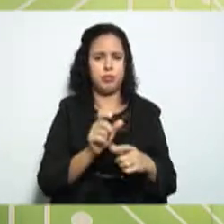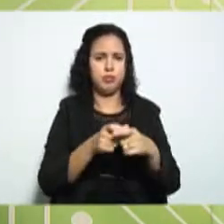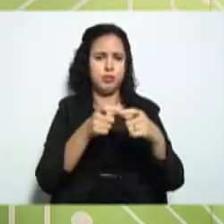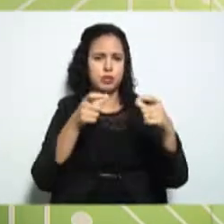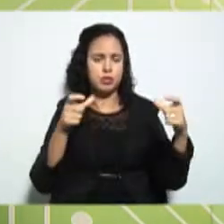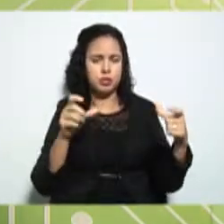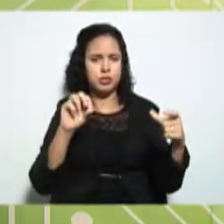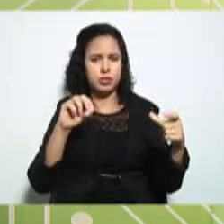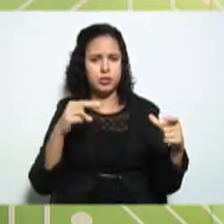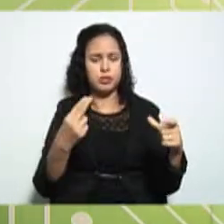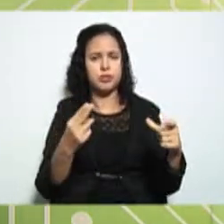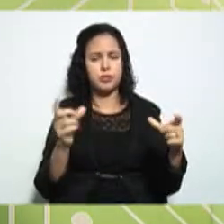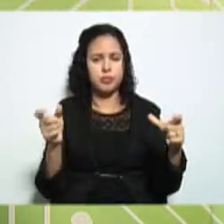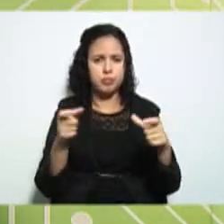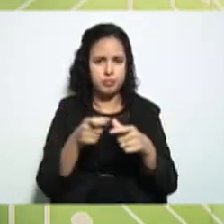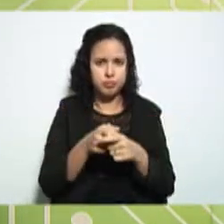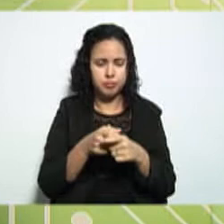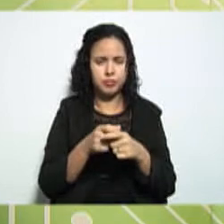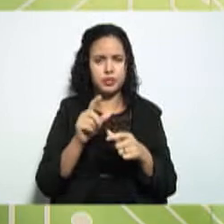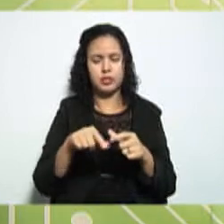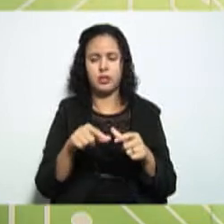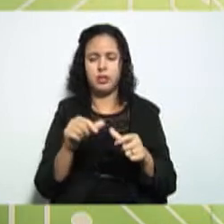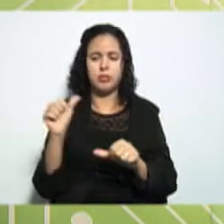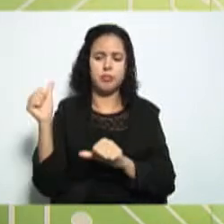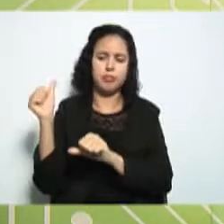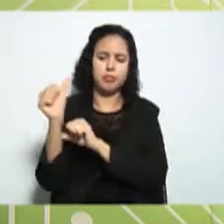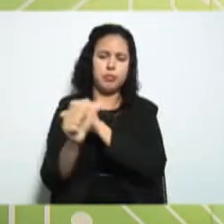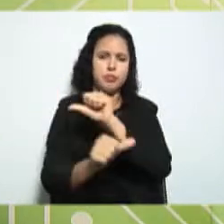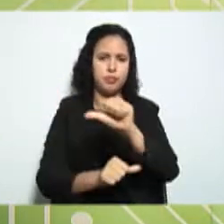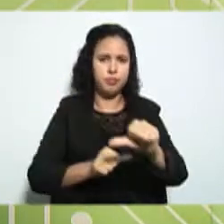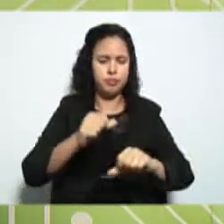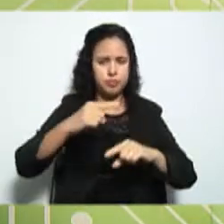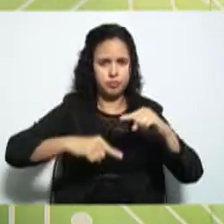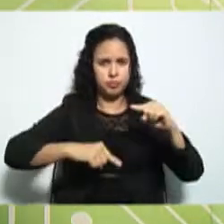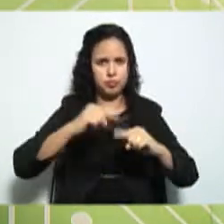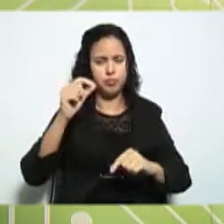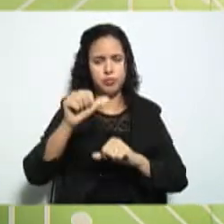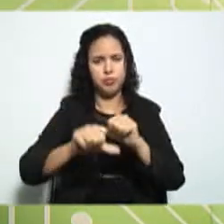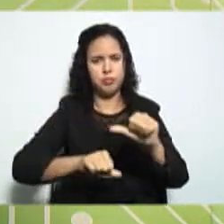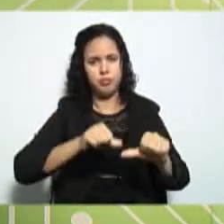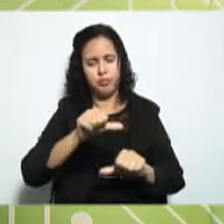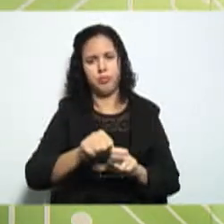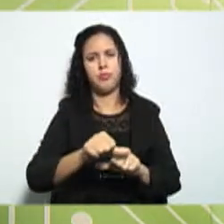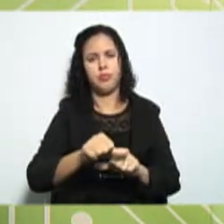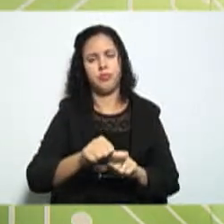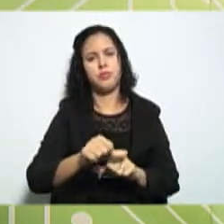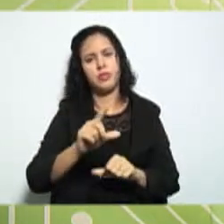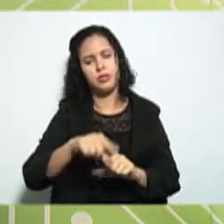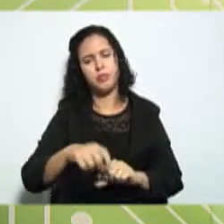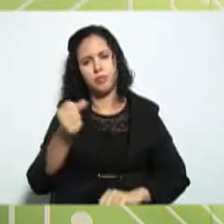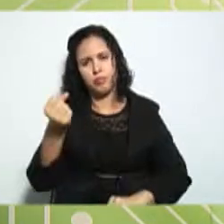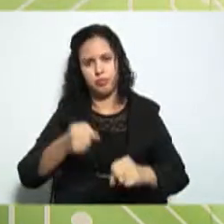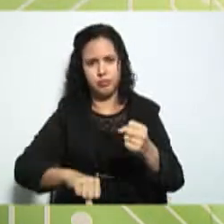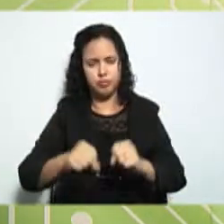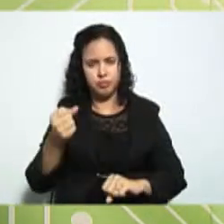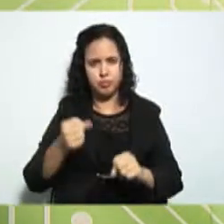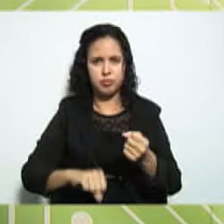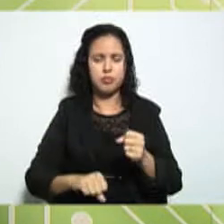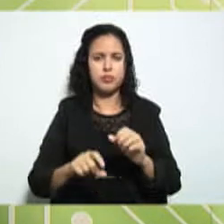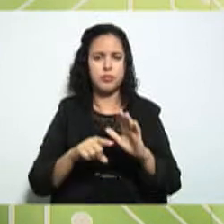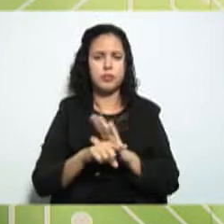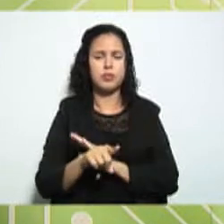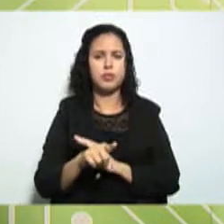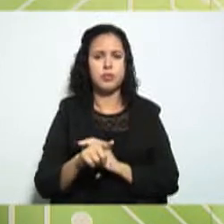cooperativa? Beneficiamento é essa transformação que o produto sofre, né? Normalmente tem essa natureza mais industrial. A pergunta